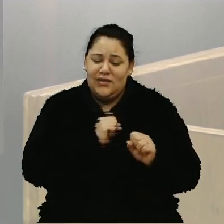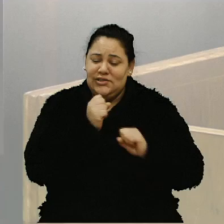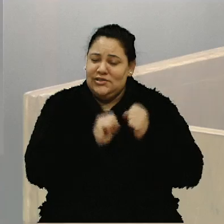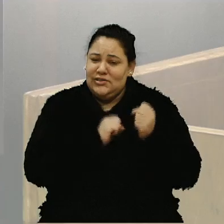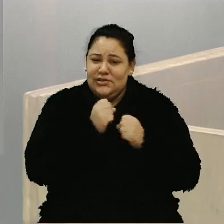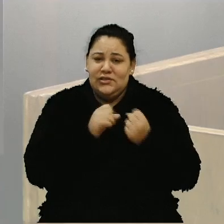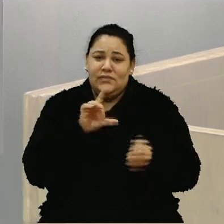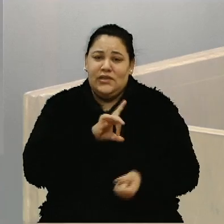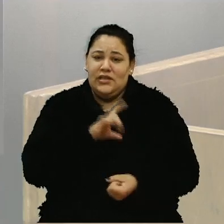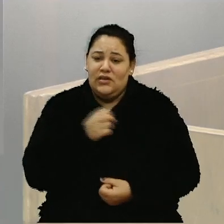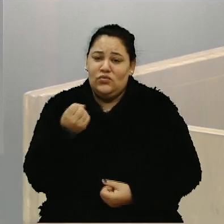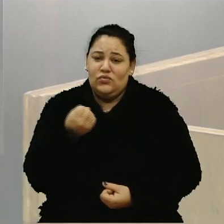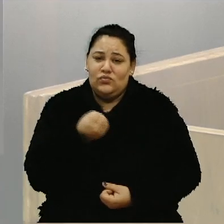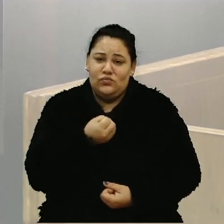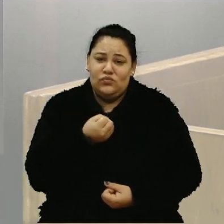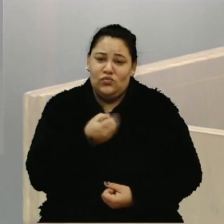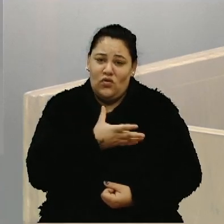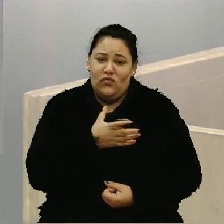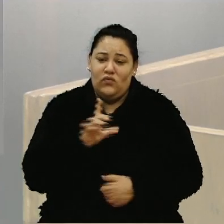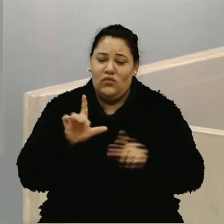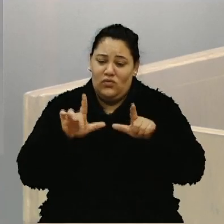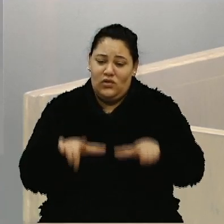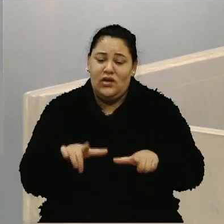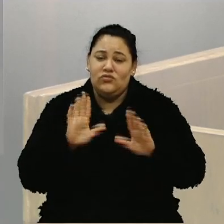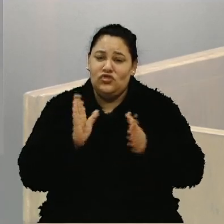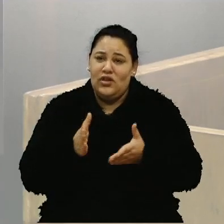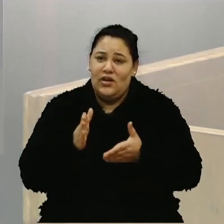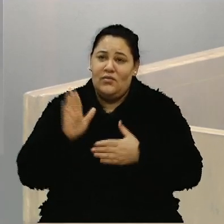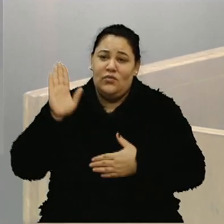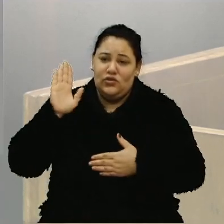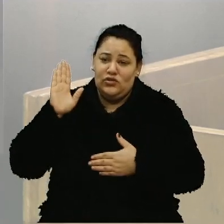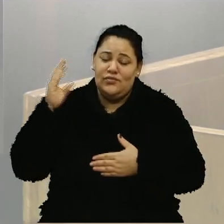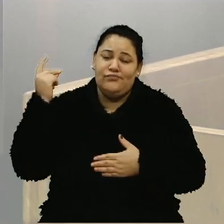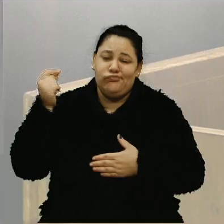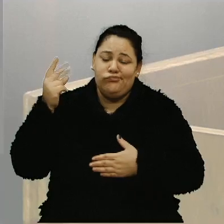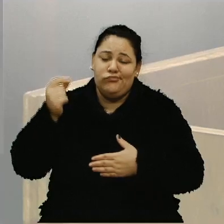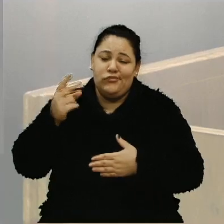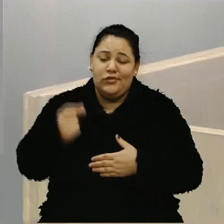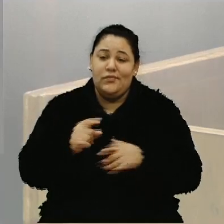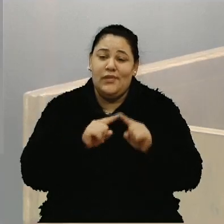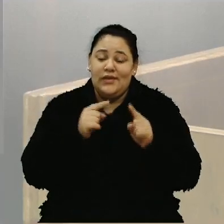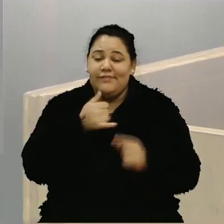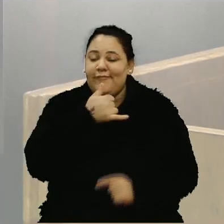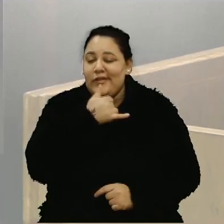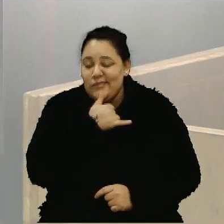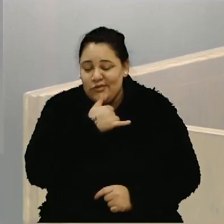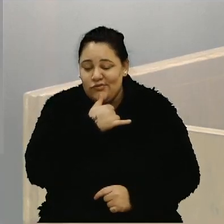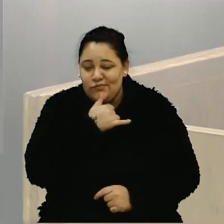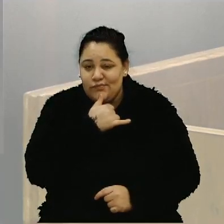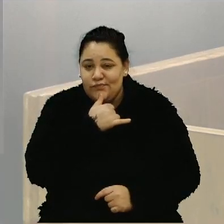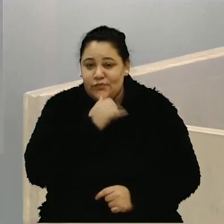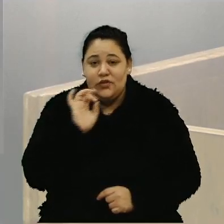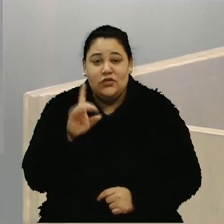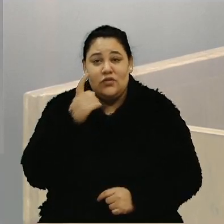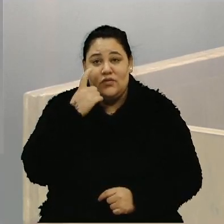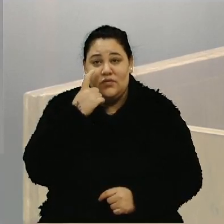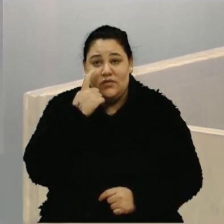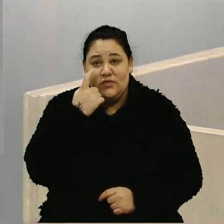campus, que já foi prometido há muitos anos e que, infelizmente, eu só vim fazer